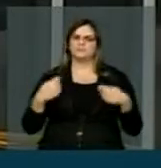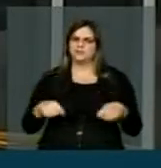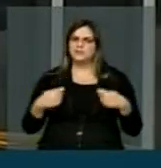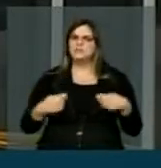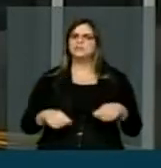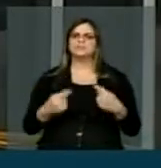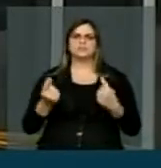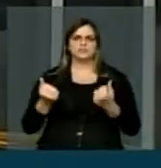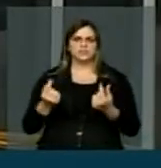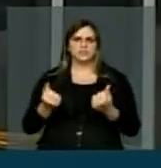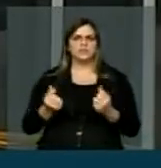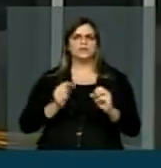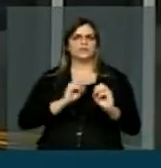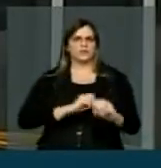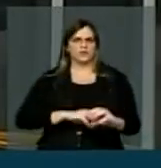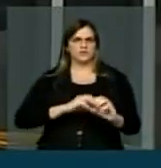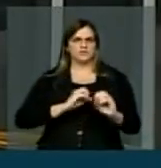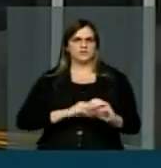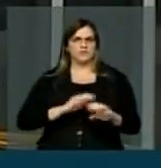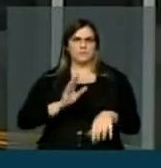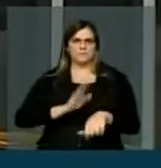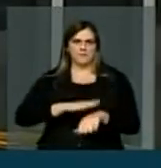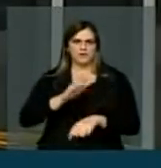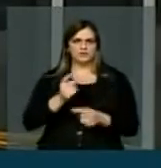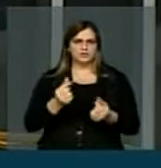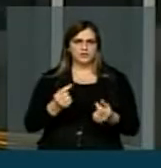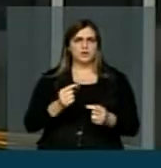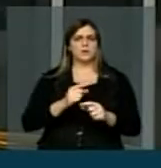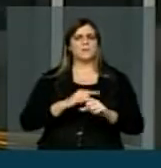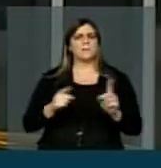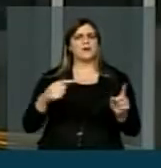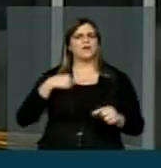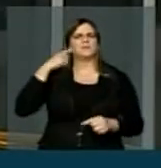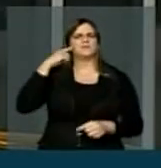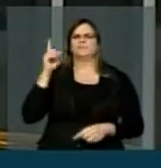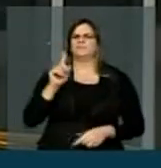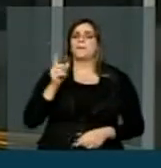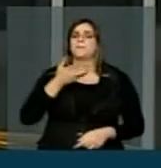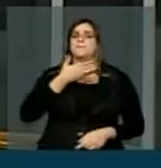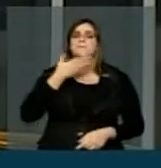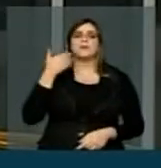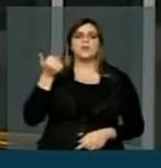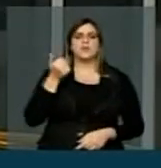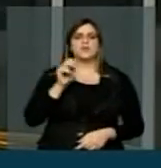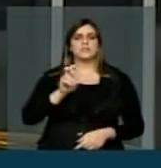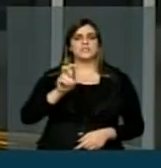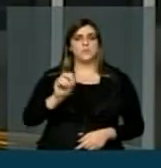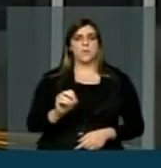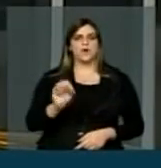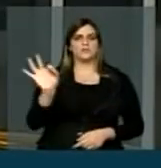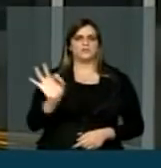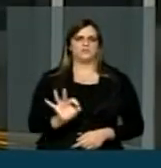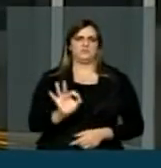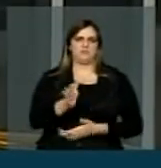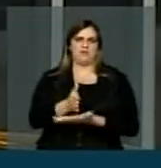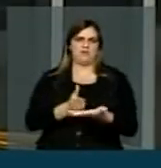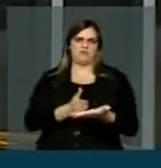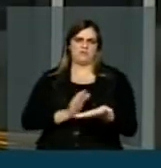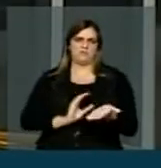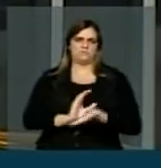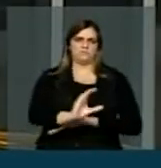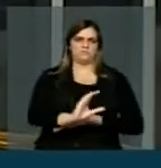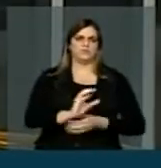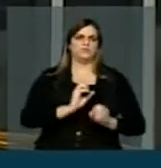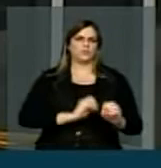de recursos para a educação, e eu defendi que 50% desse montante tivesse essa destinação.